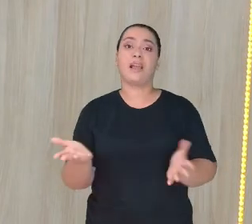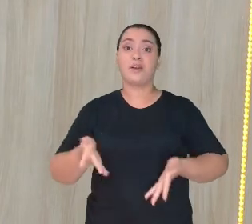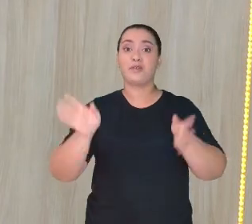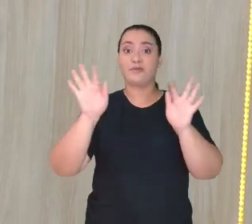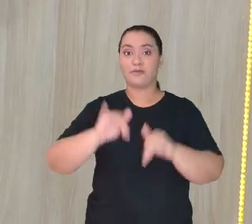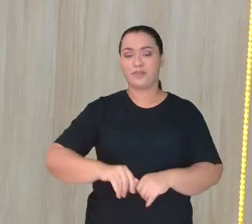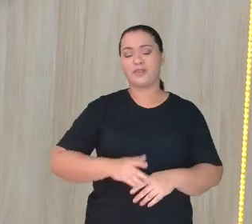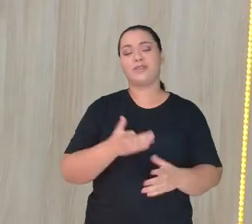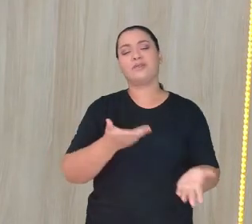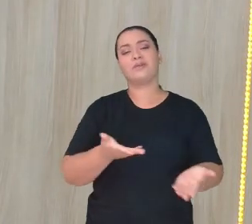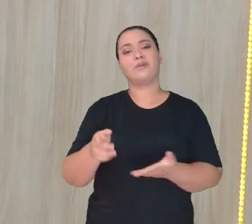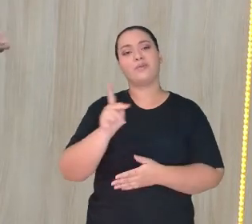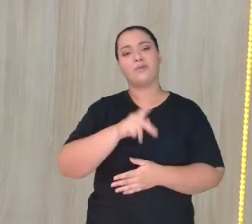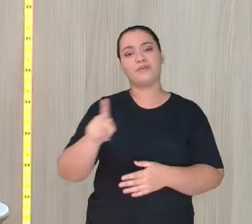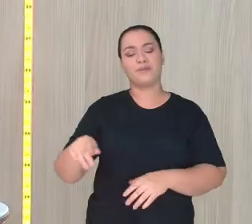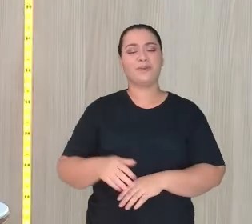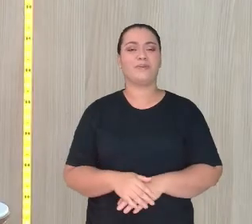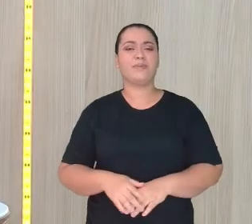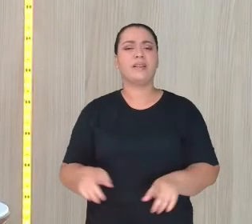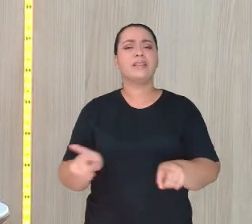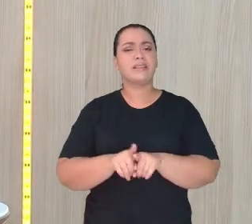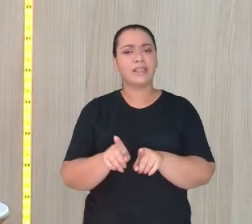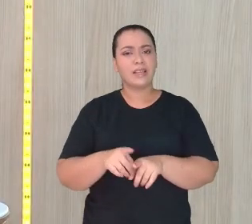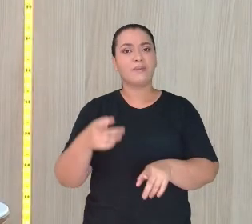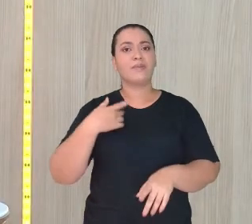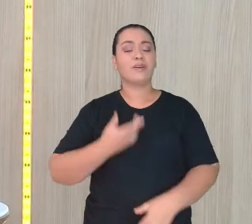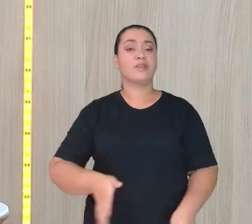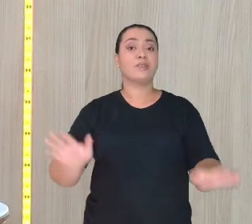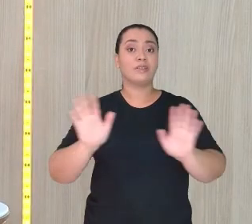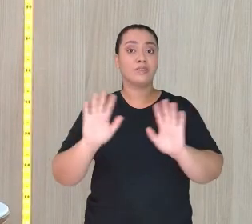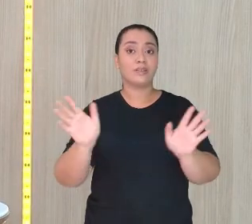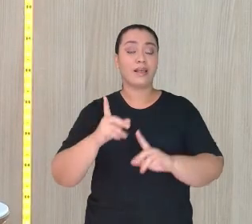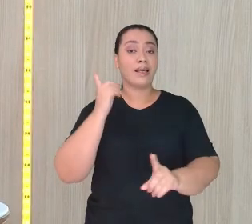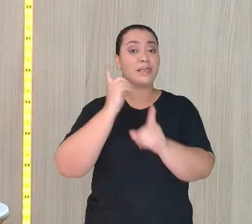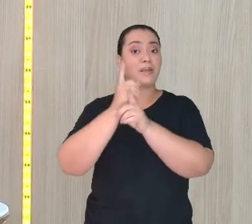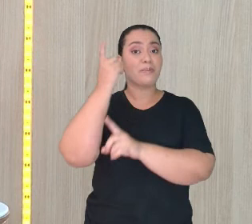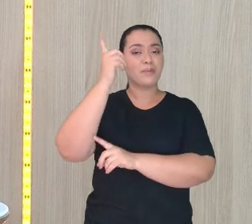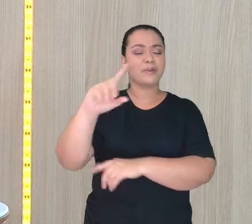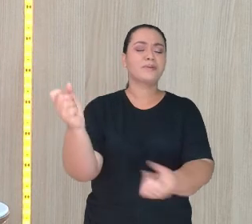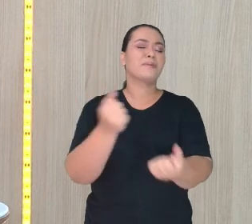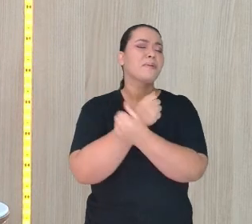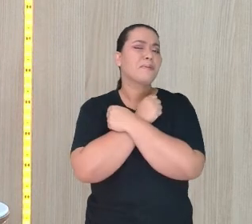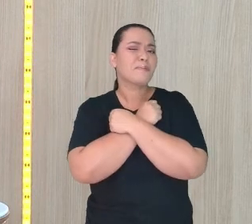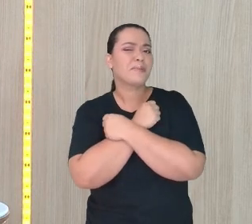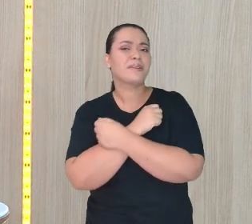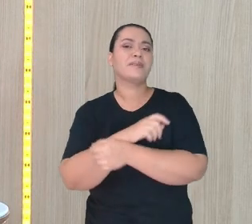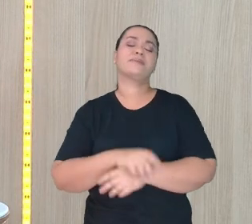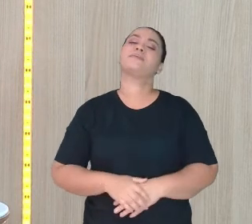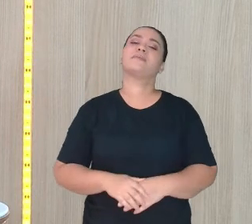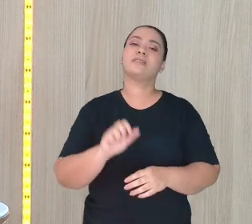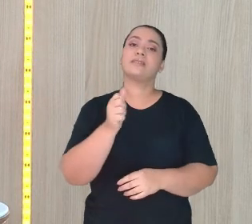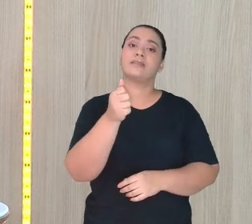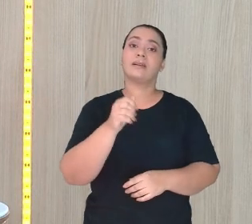certo? Tchau, até a próxima. Eu também me despeço de vocês. Até a próxima. Um abração,